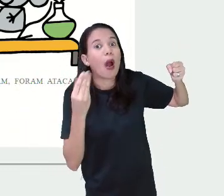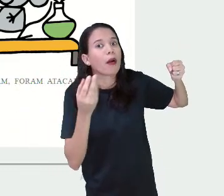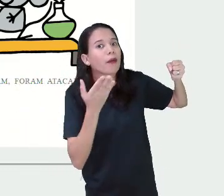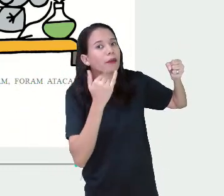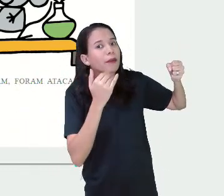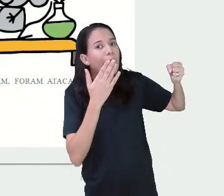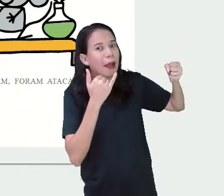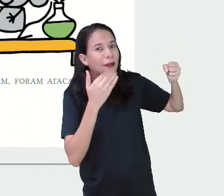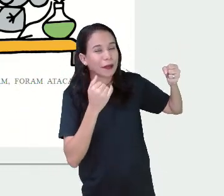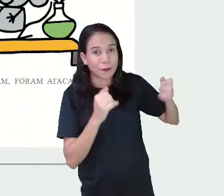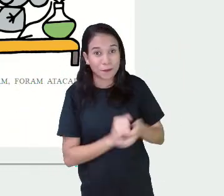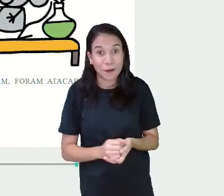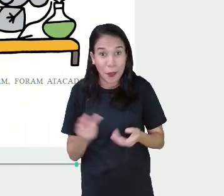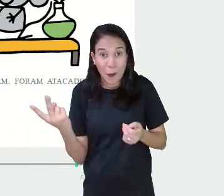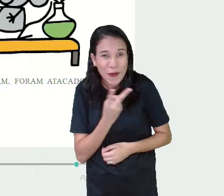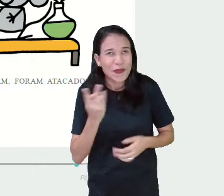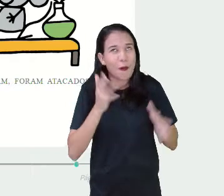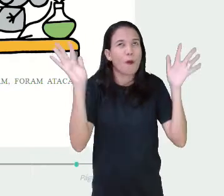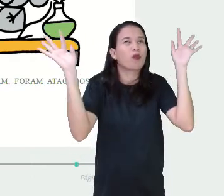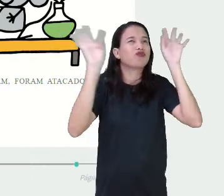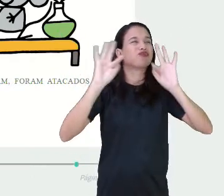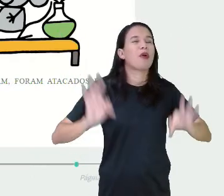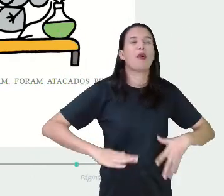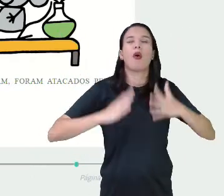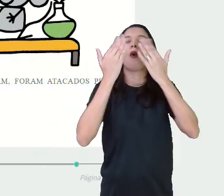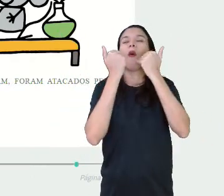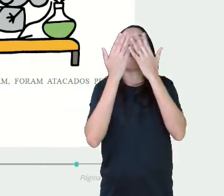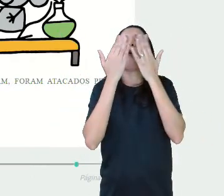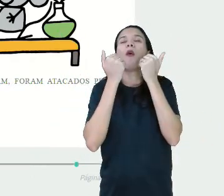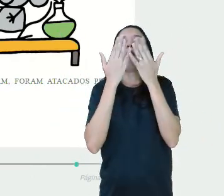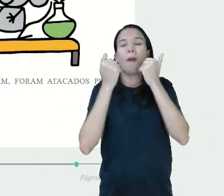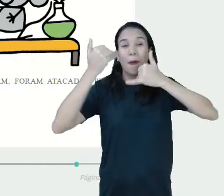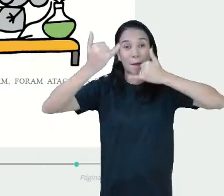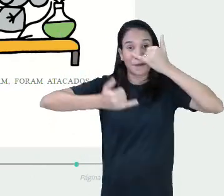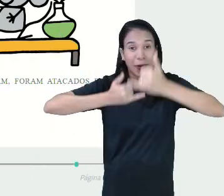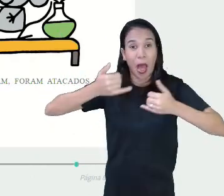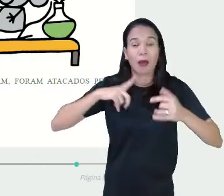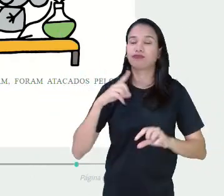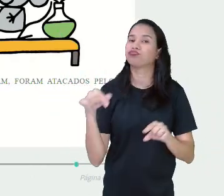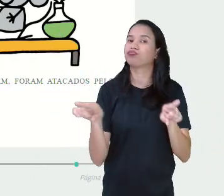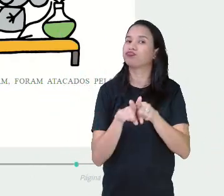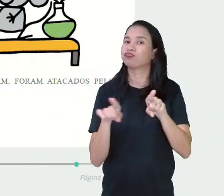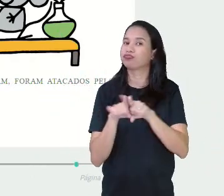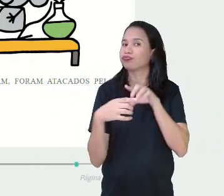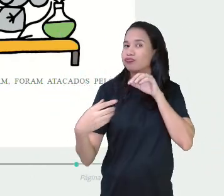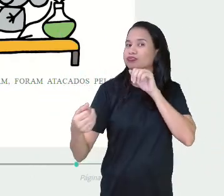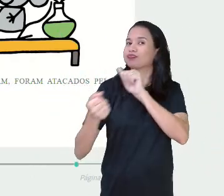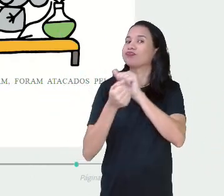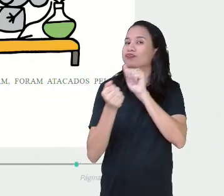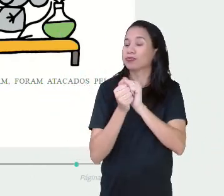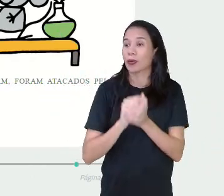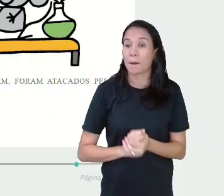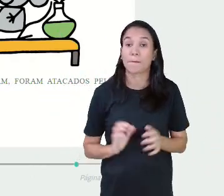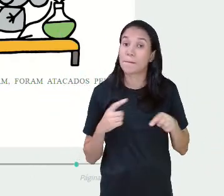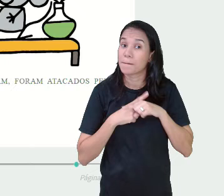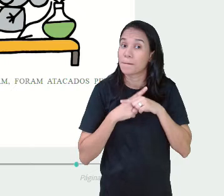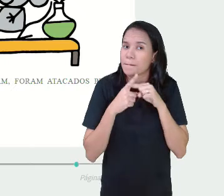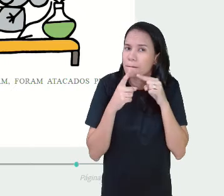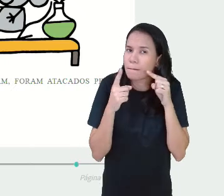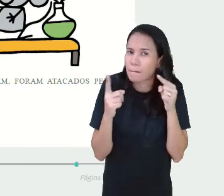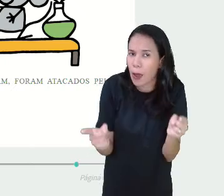fartura. Eles, muito felizes, comeram e brindaram. Então, quando